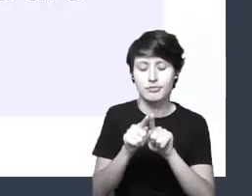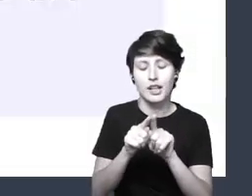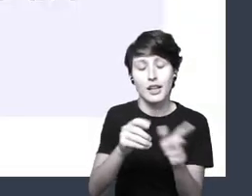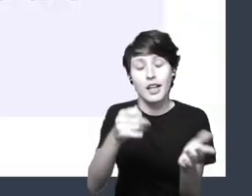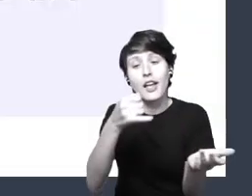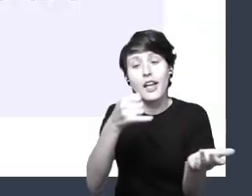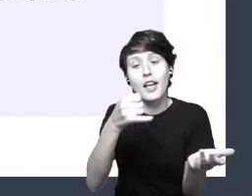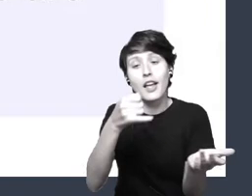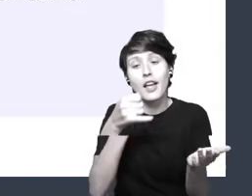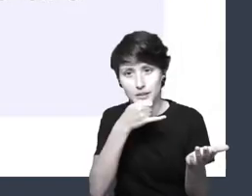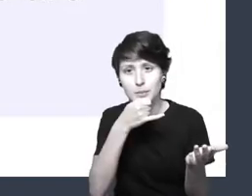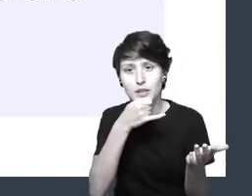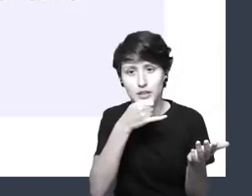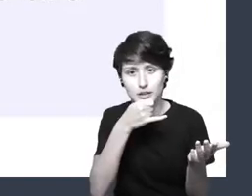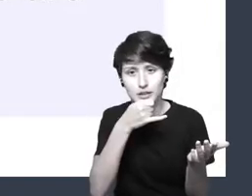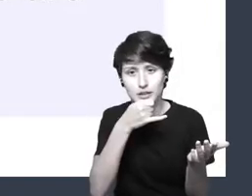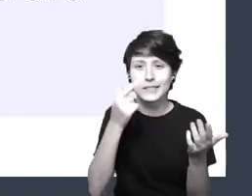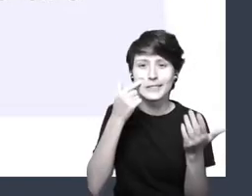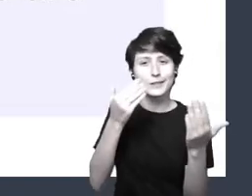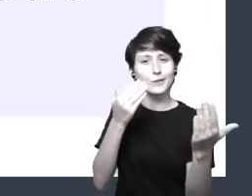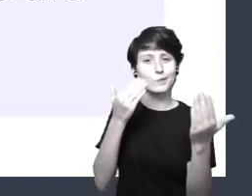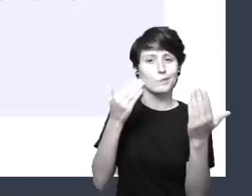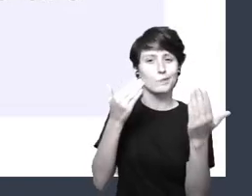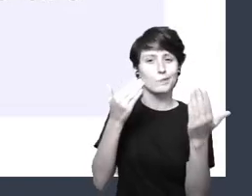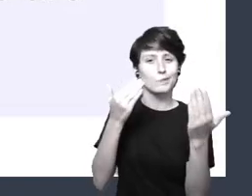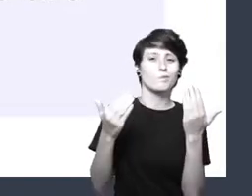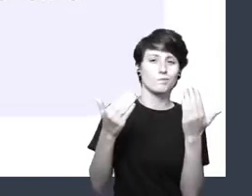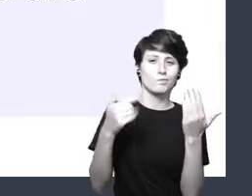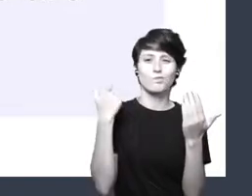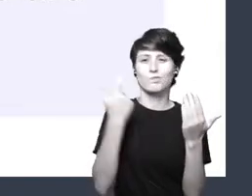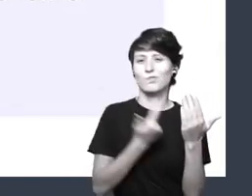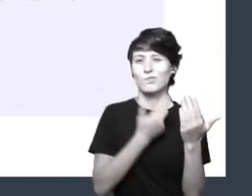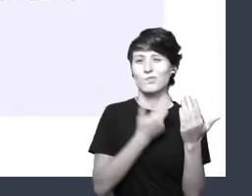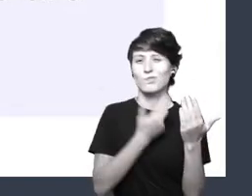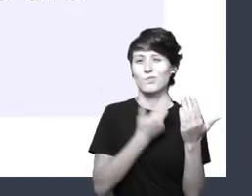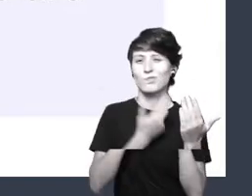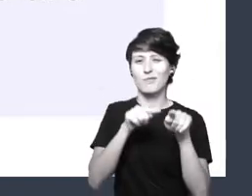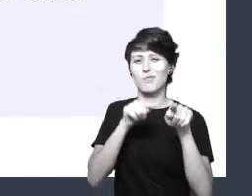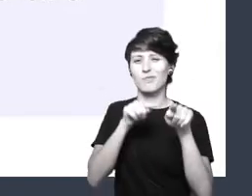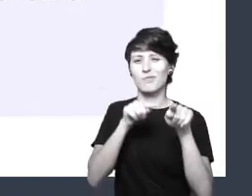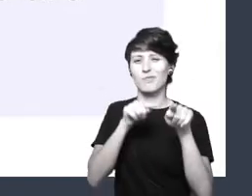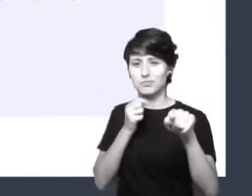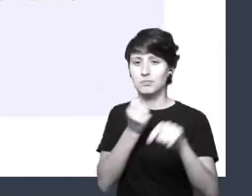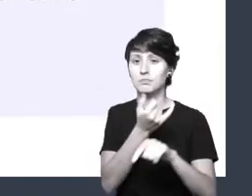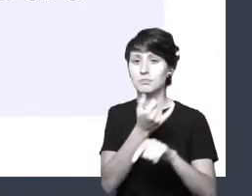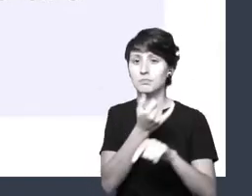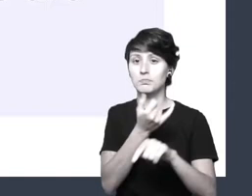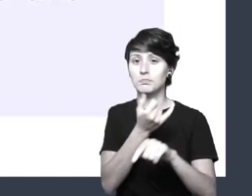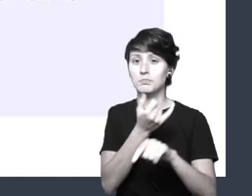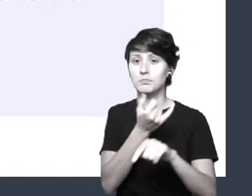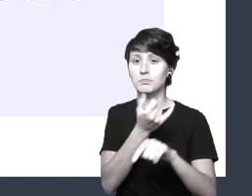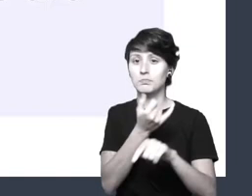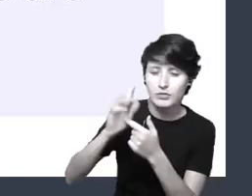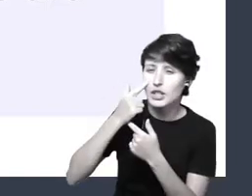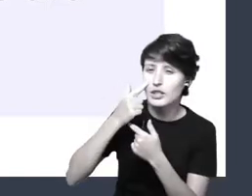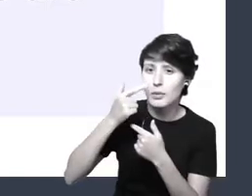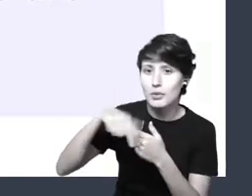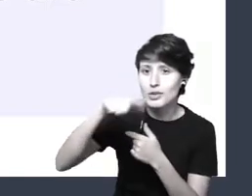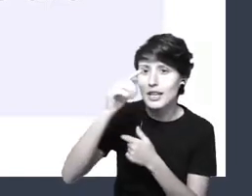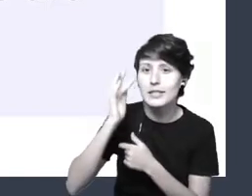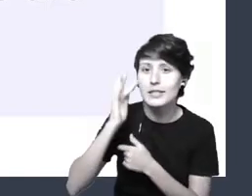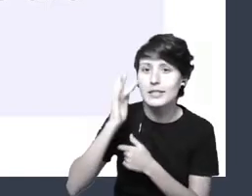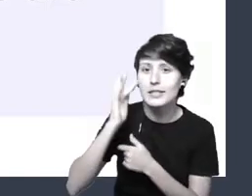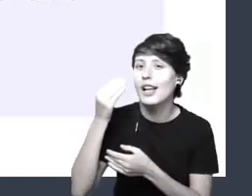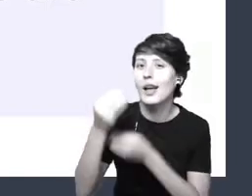infelizmente, em relação à diversidade, a gente ainda está muito atrás. Alguns números que eu coloco aqui, só para dar uma ideia de onde a gente